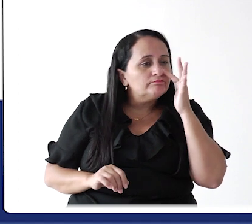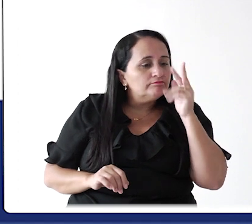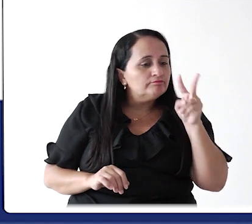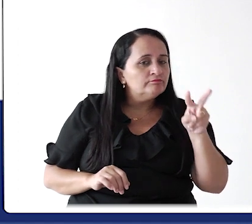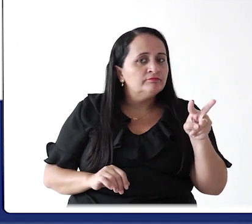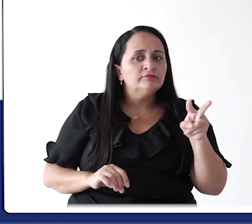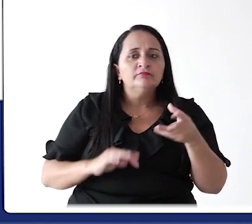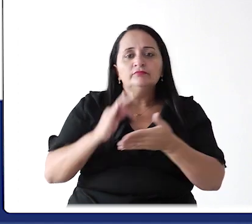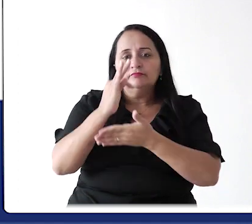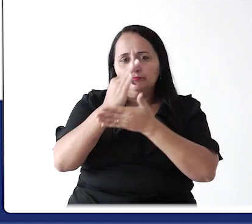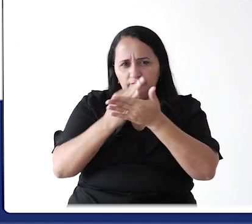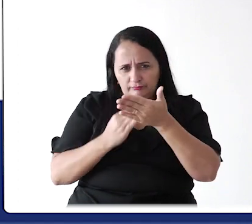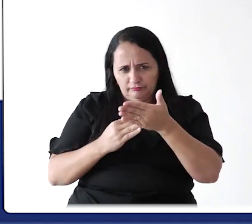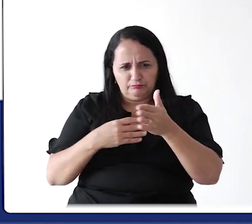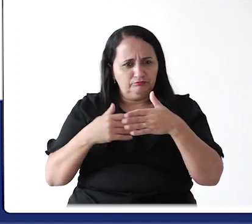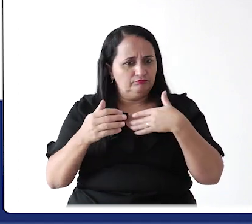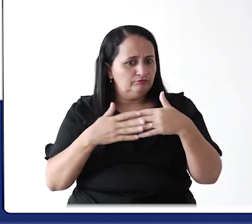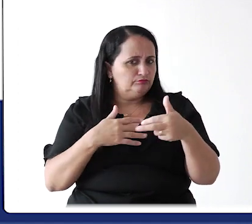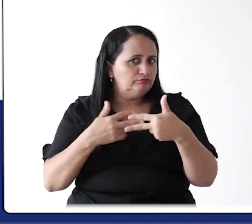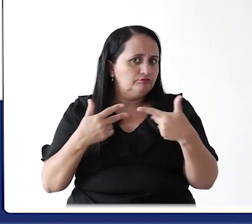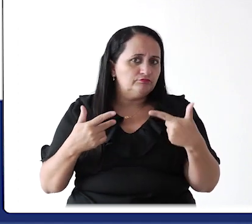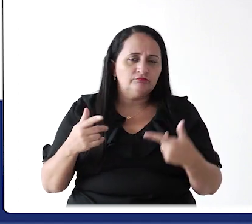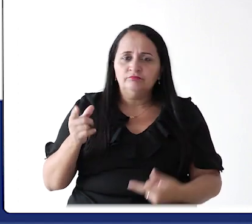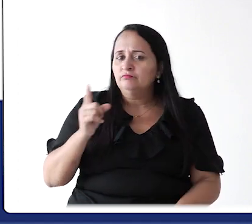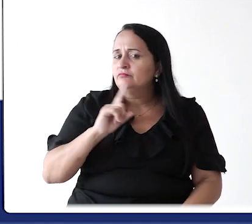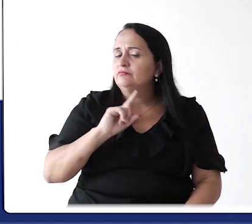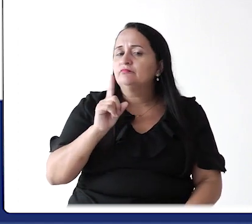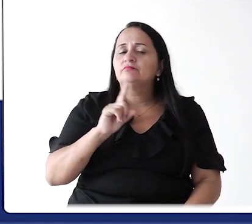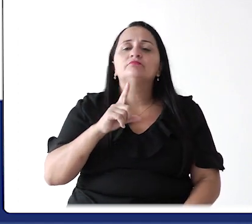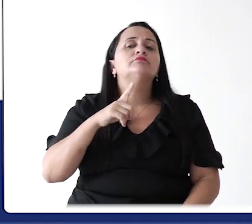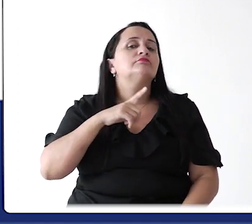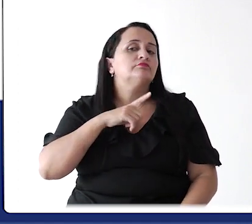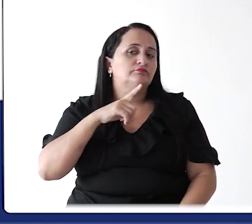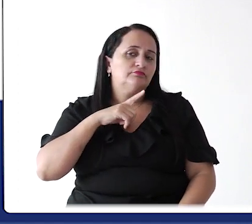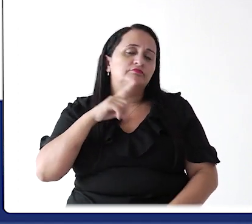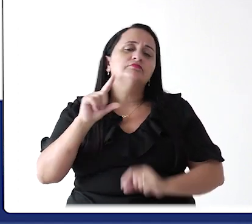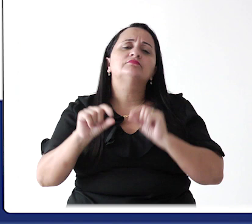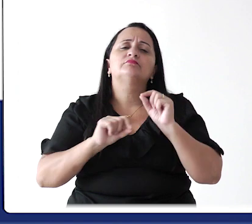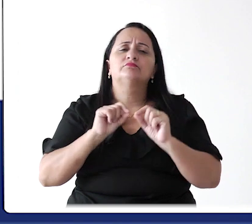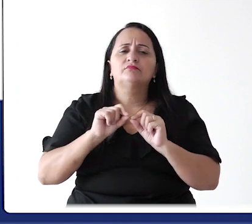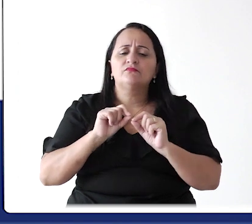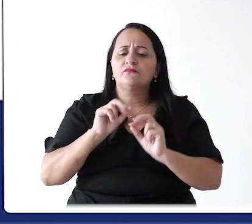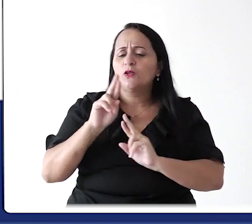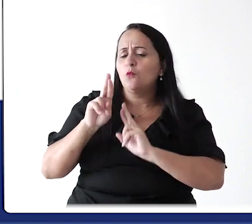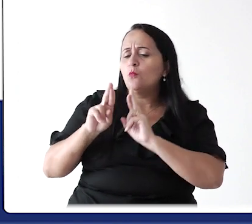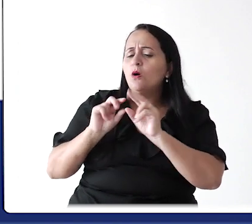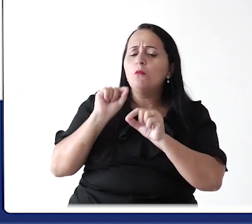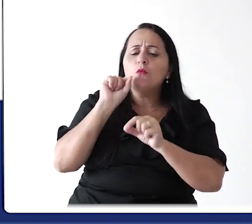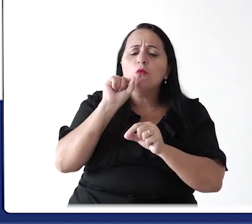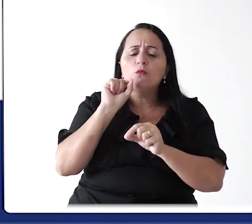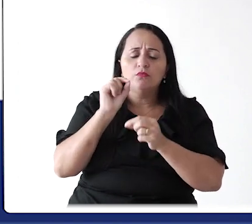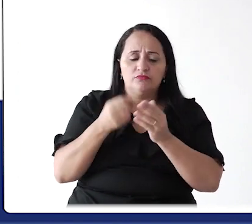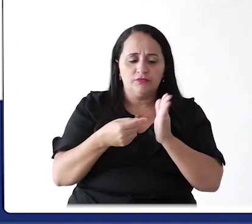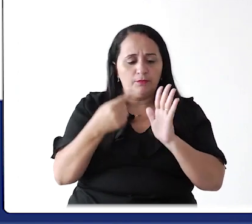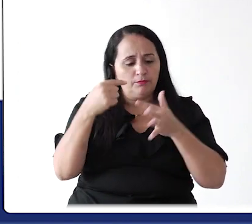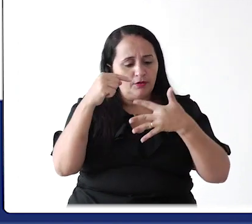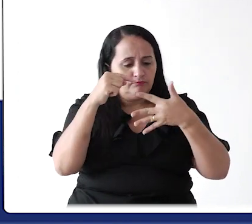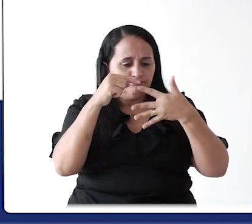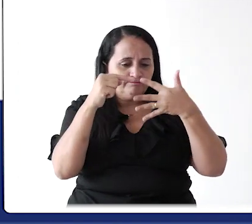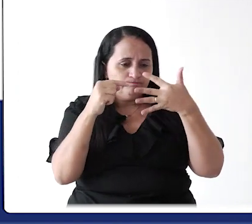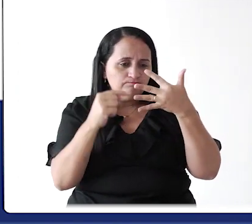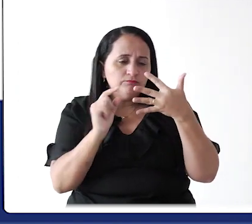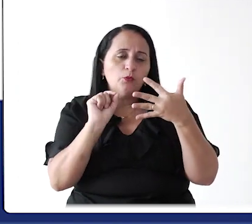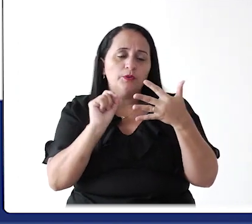de qualquer jeito, pois existem as relações lógico-discursivas, marcadas por